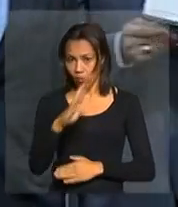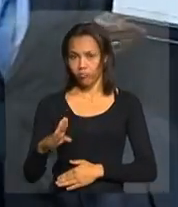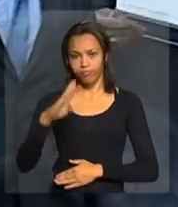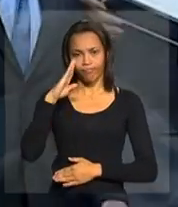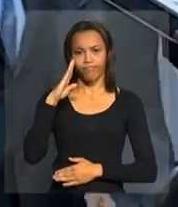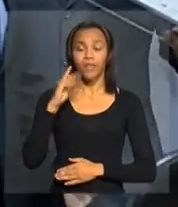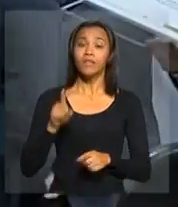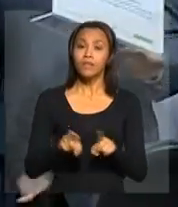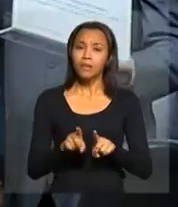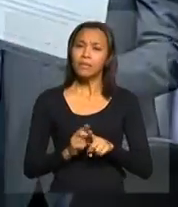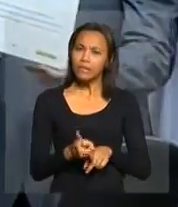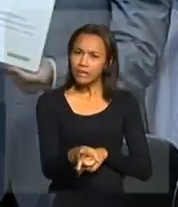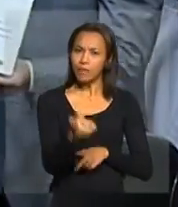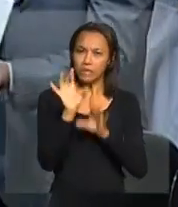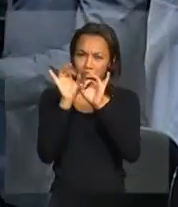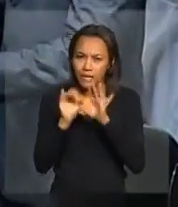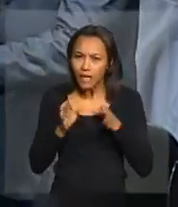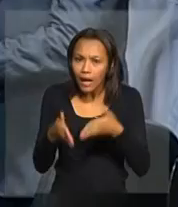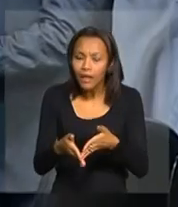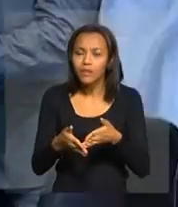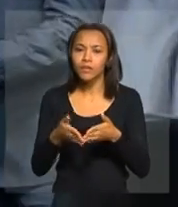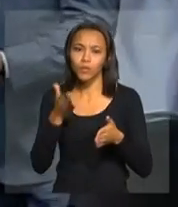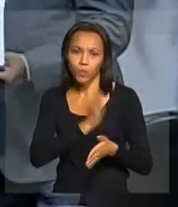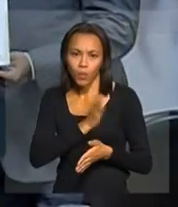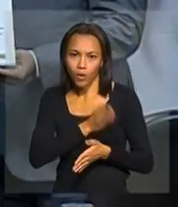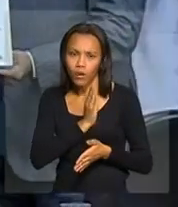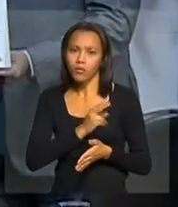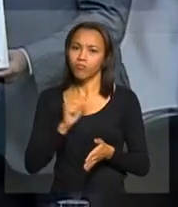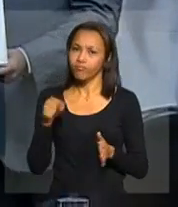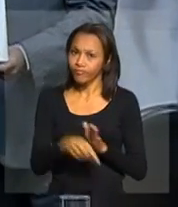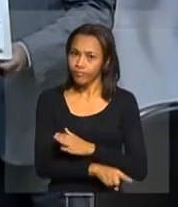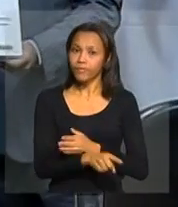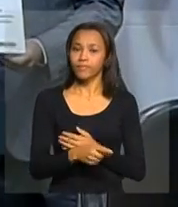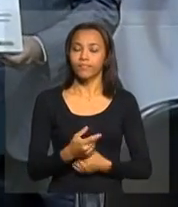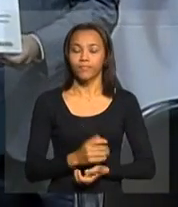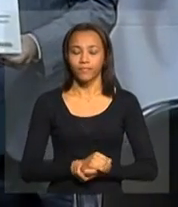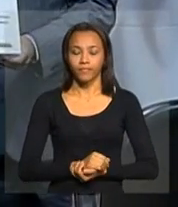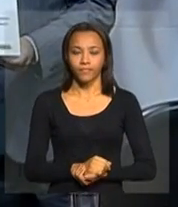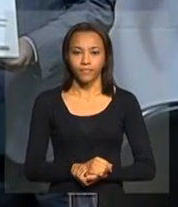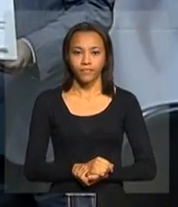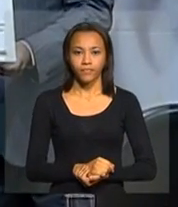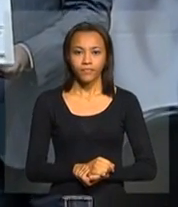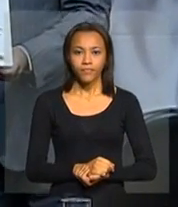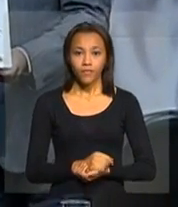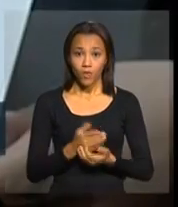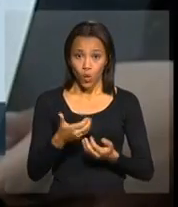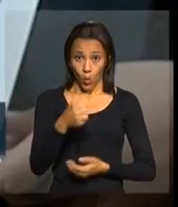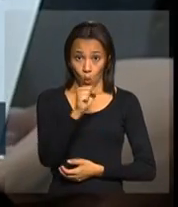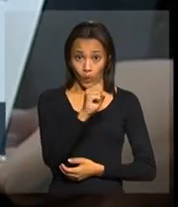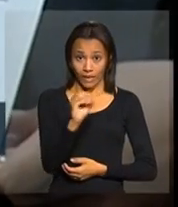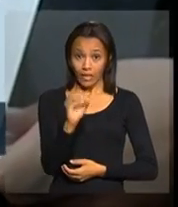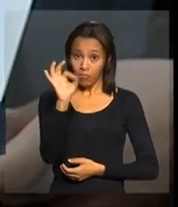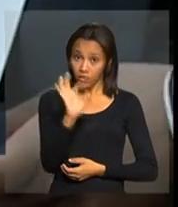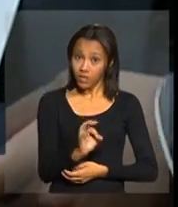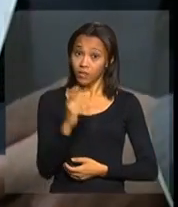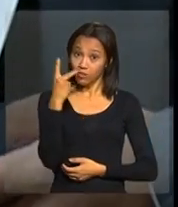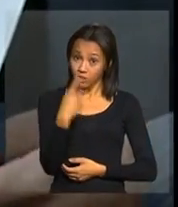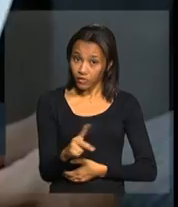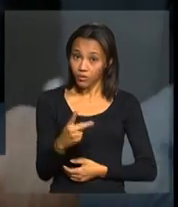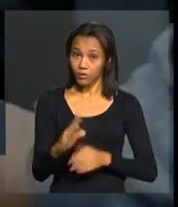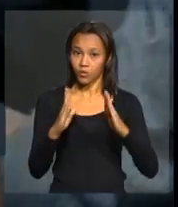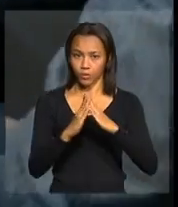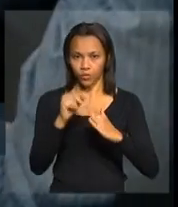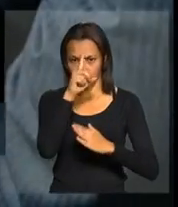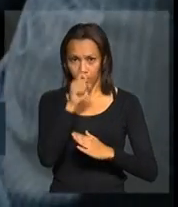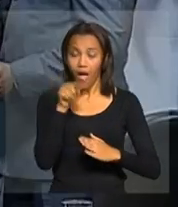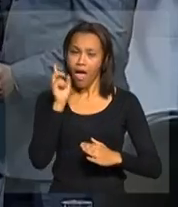É especializado em cirurgias cardíacas e procedimentos de alta complexidade. 80% de sua capacidade